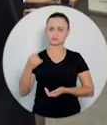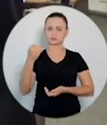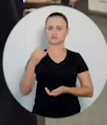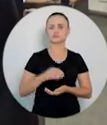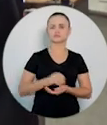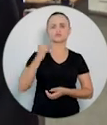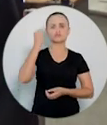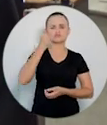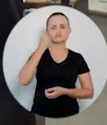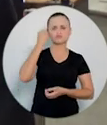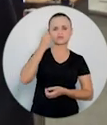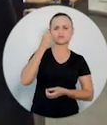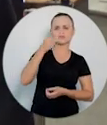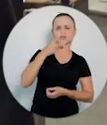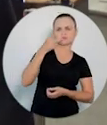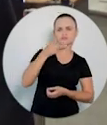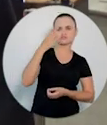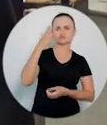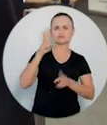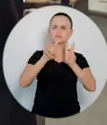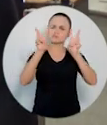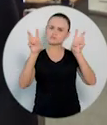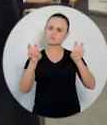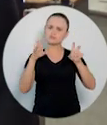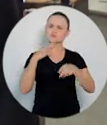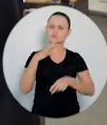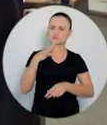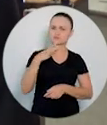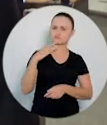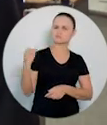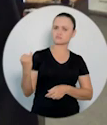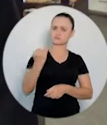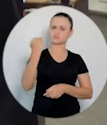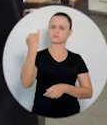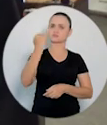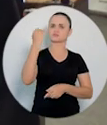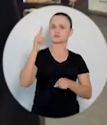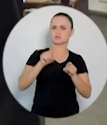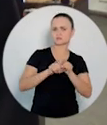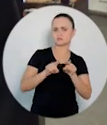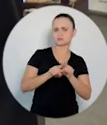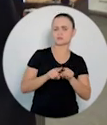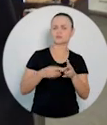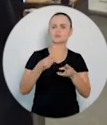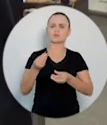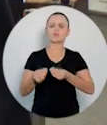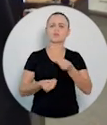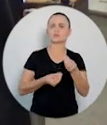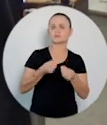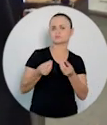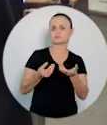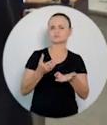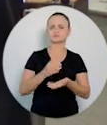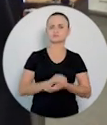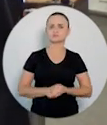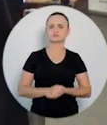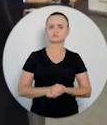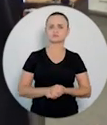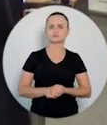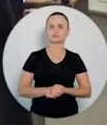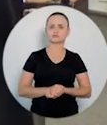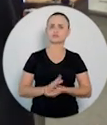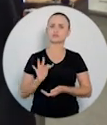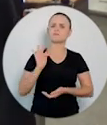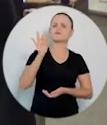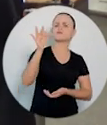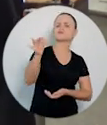que são contemporâneos, que impactam na sociedade, a nossa visão a respeito da própria atuação do Legislativo, do Senado Federal